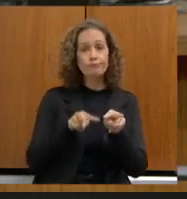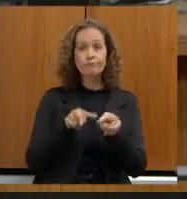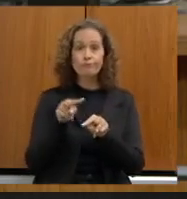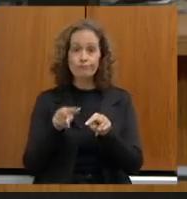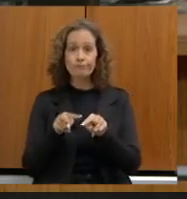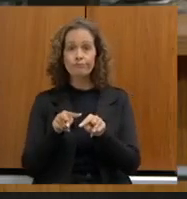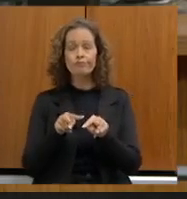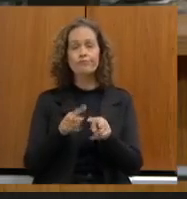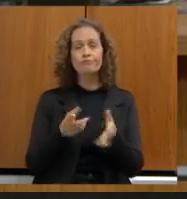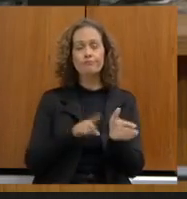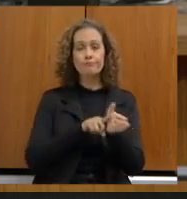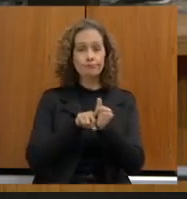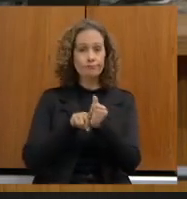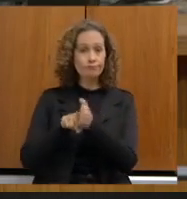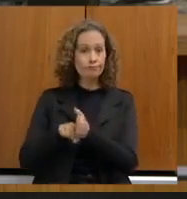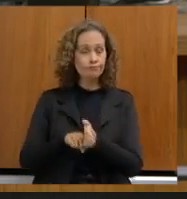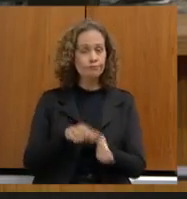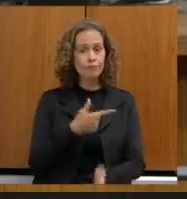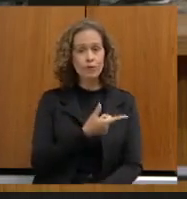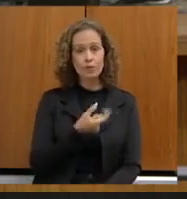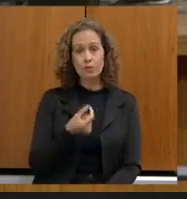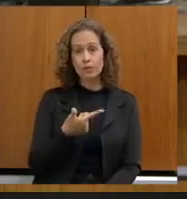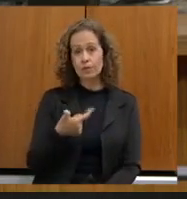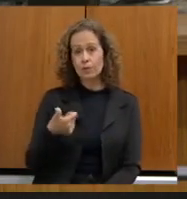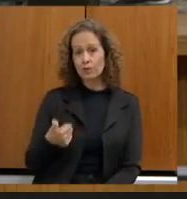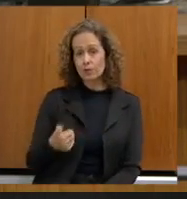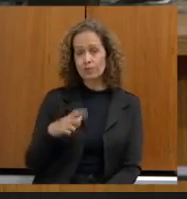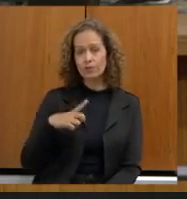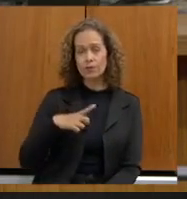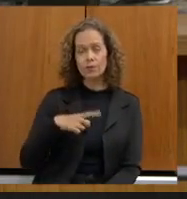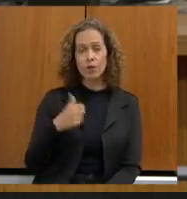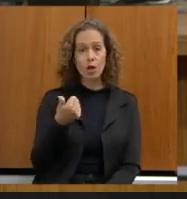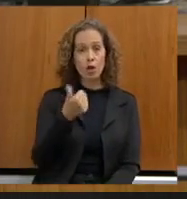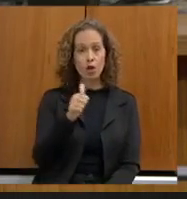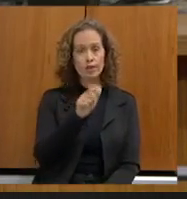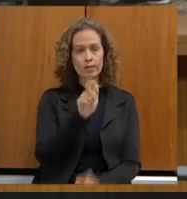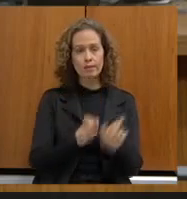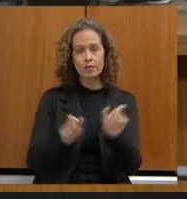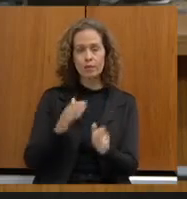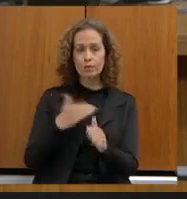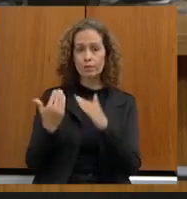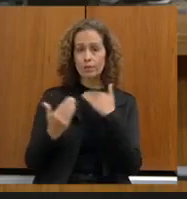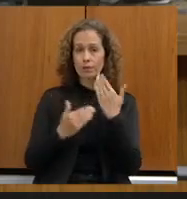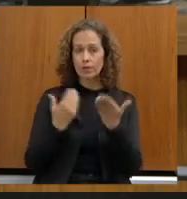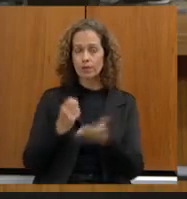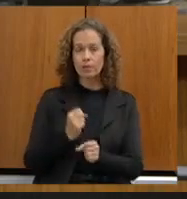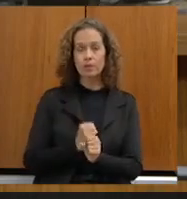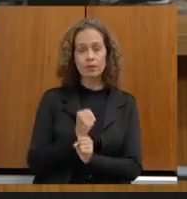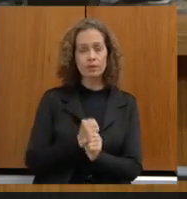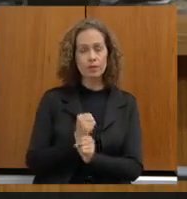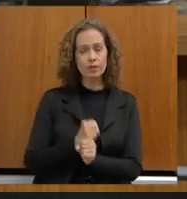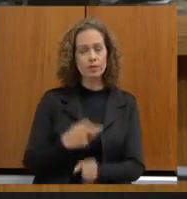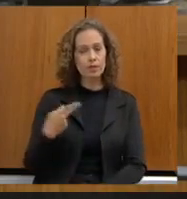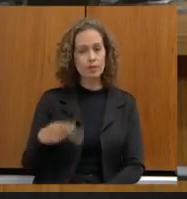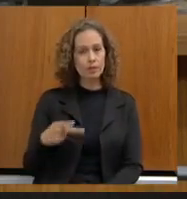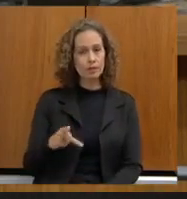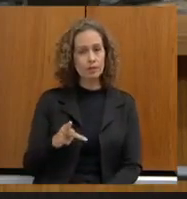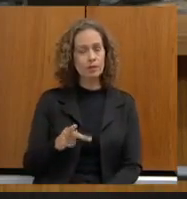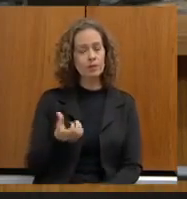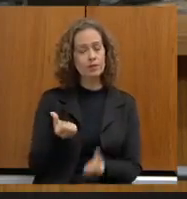apuração em 2021 tivemos 11 óbitos neste ano apenas nesse